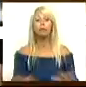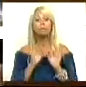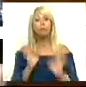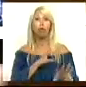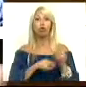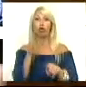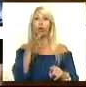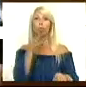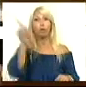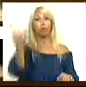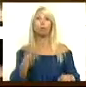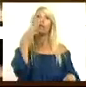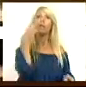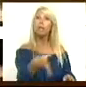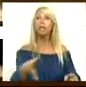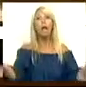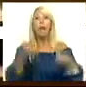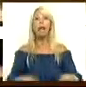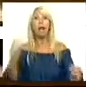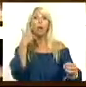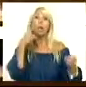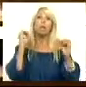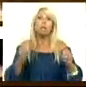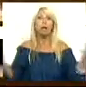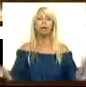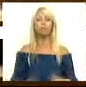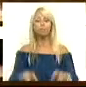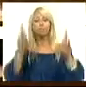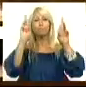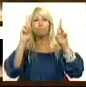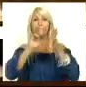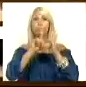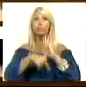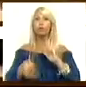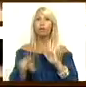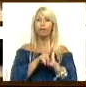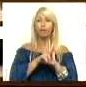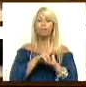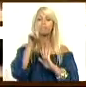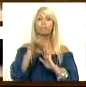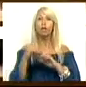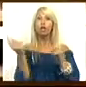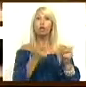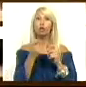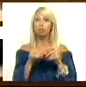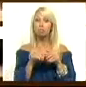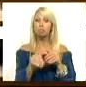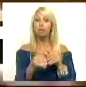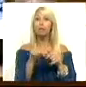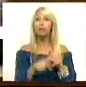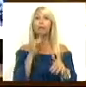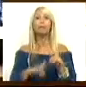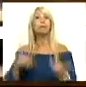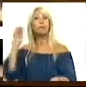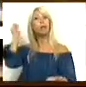Proa, em que ninguém conhece nada. E esperamos que esse projeto de lei seja também discutida em breve na Assembleia da